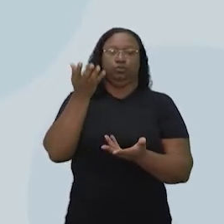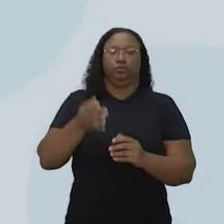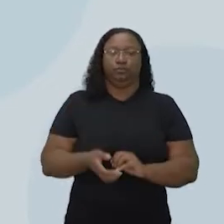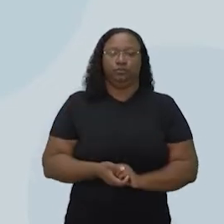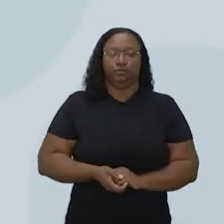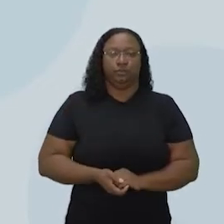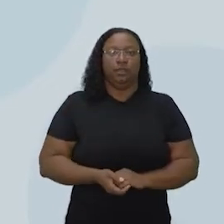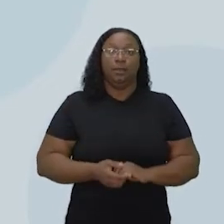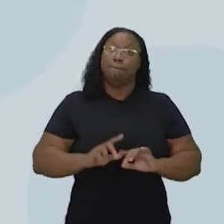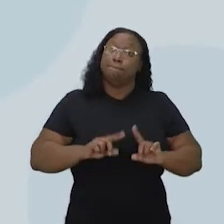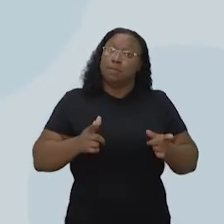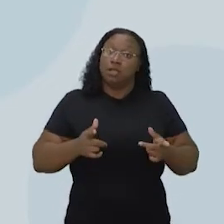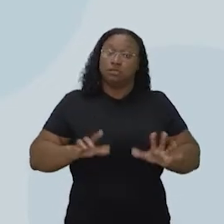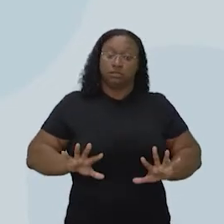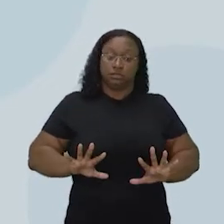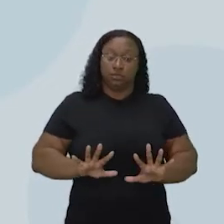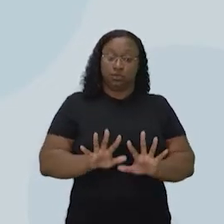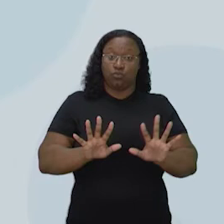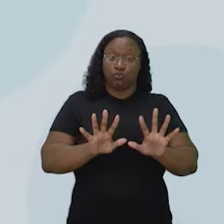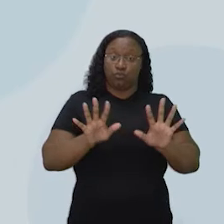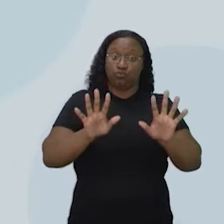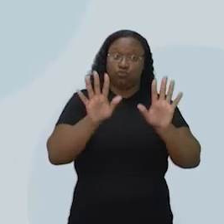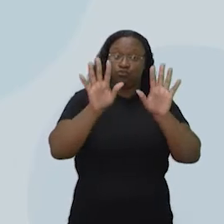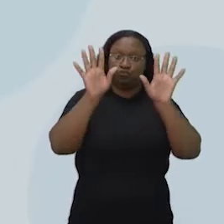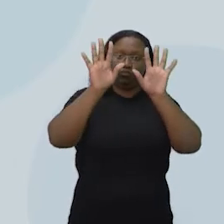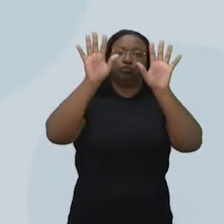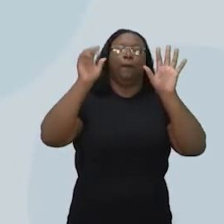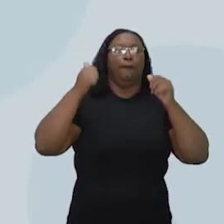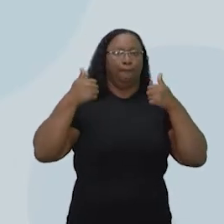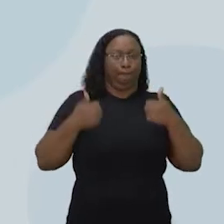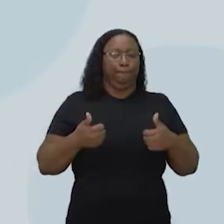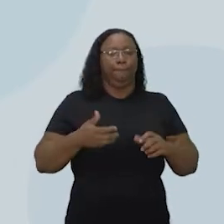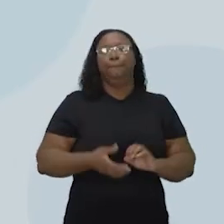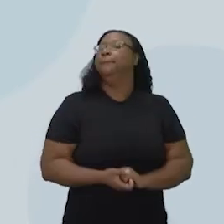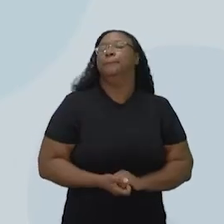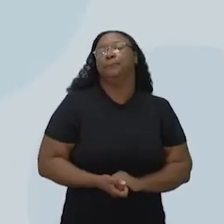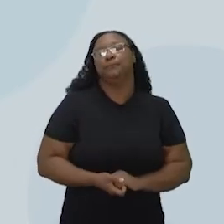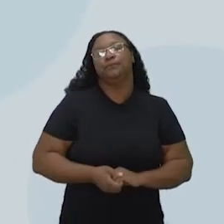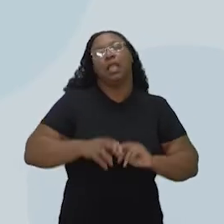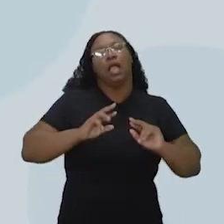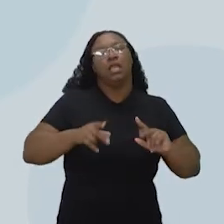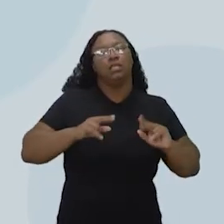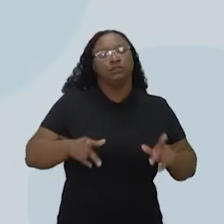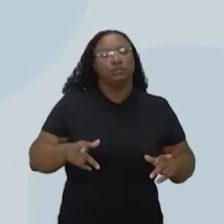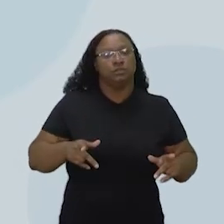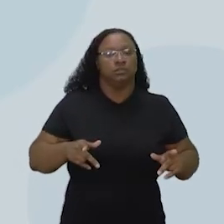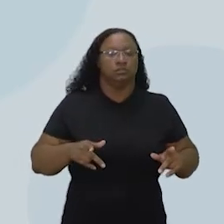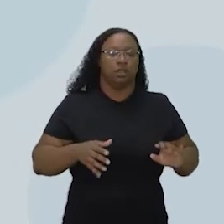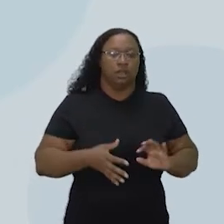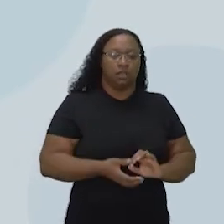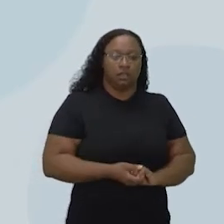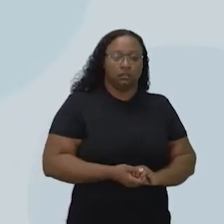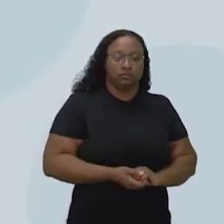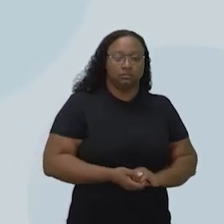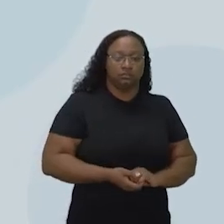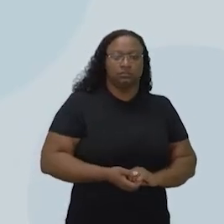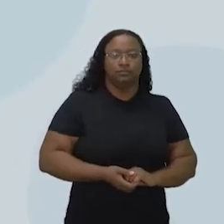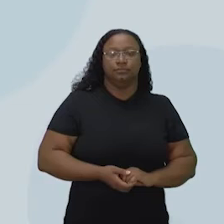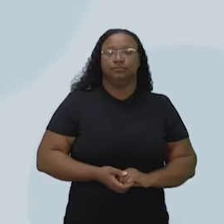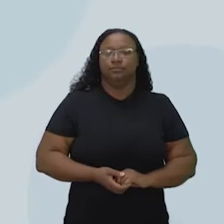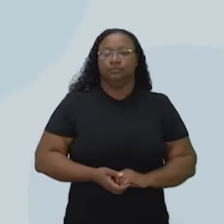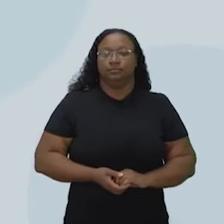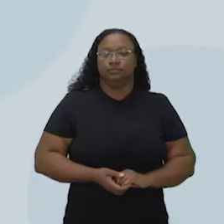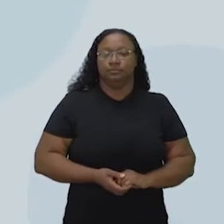produzir gás, tá? E aí também tem diferenças em gaseificadores, diferenças de reatores, né?